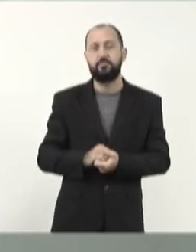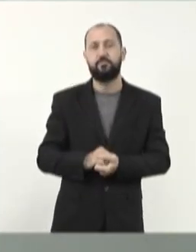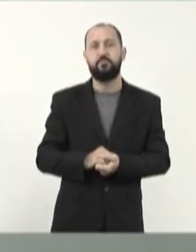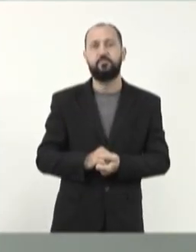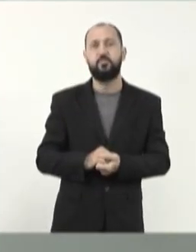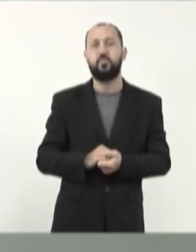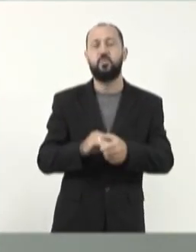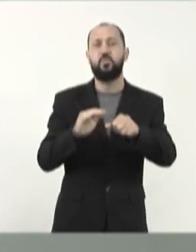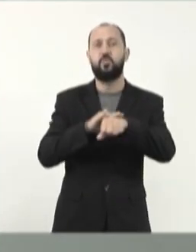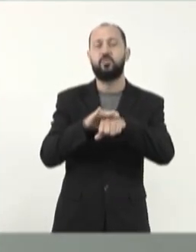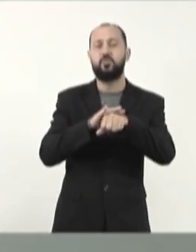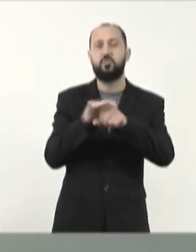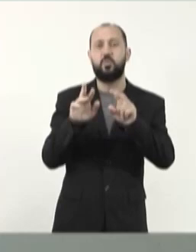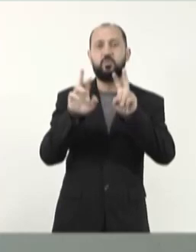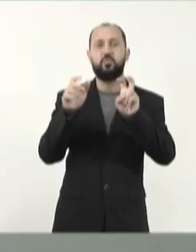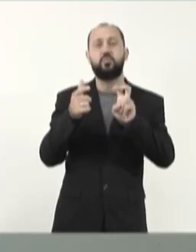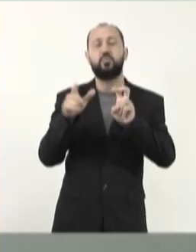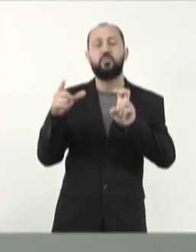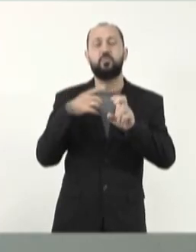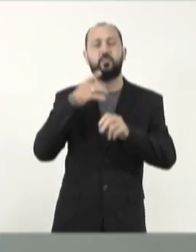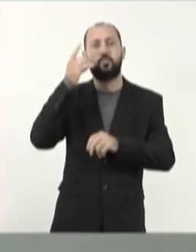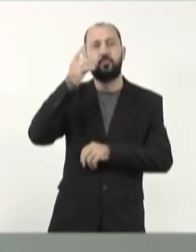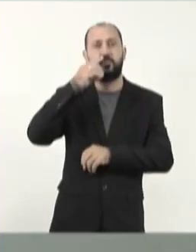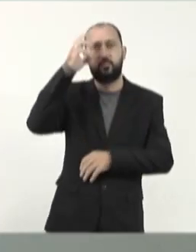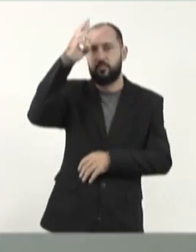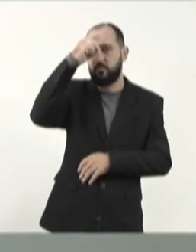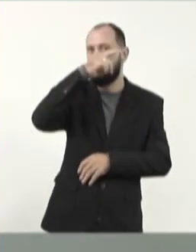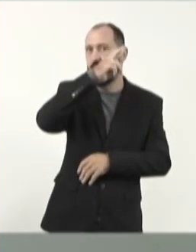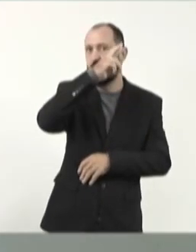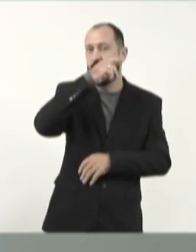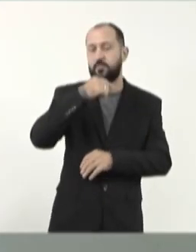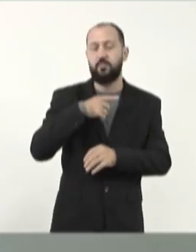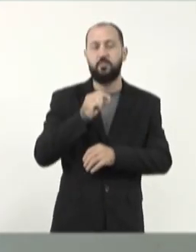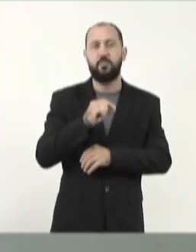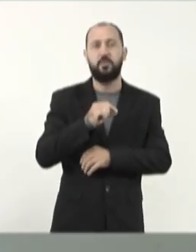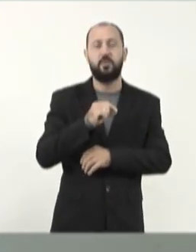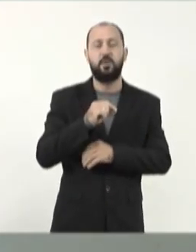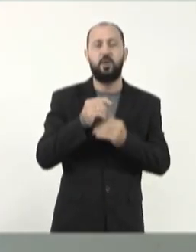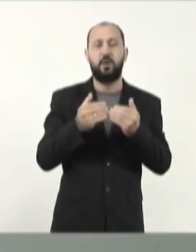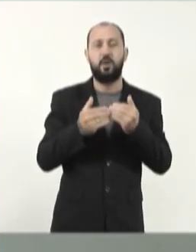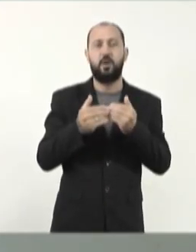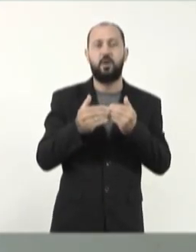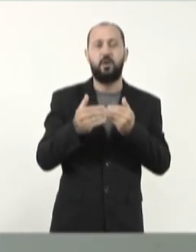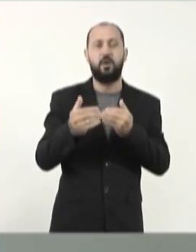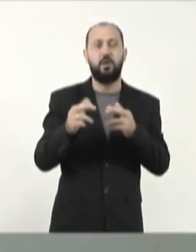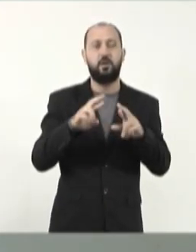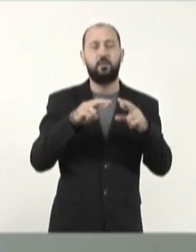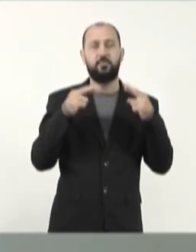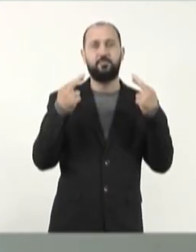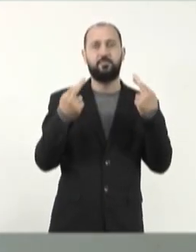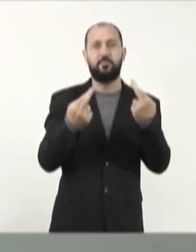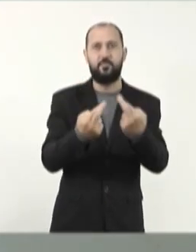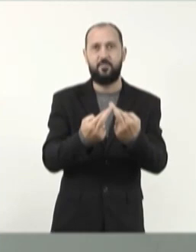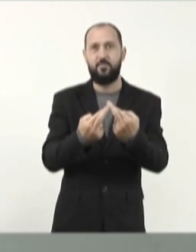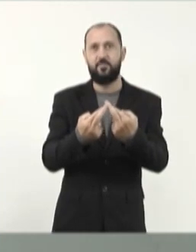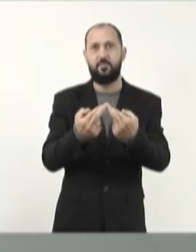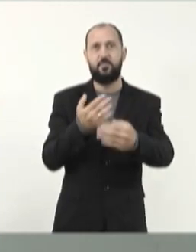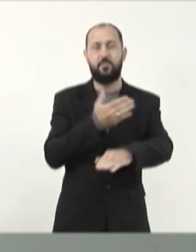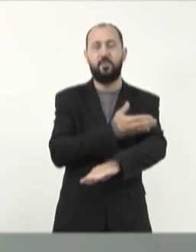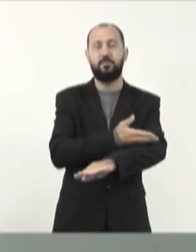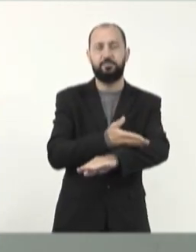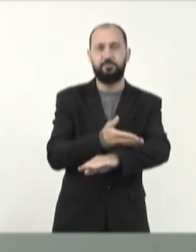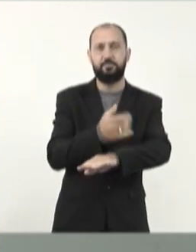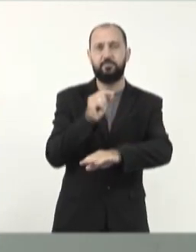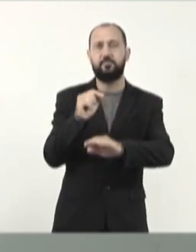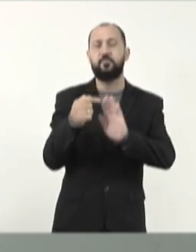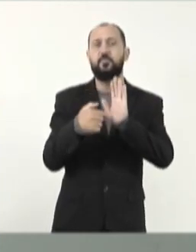falar agora de um outro assunto. Deputado professor Rinaldo, logo no começo da sessão, durante o pequeno expediente,